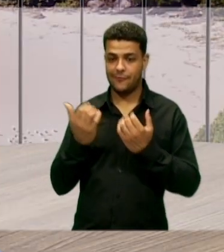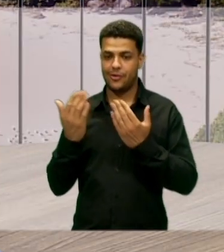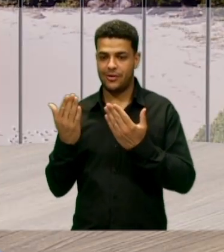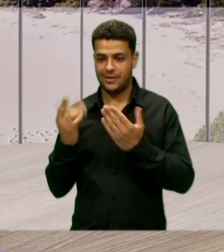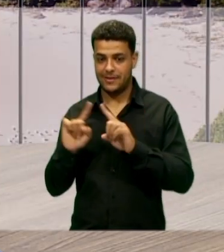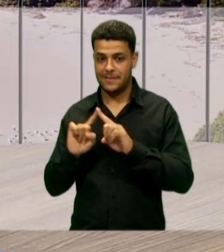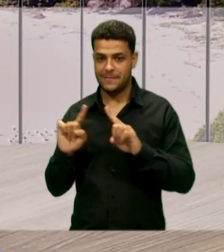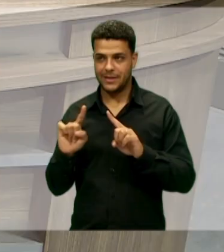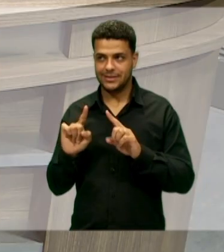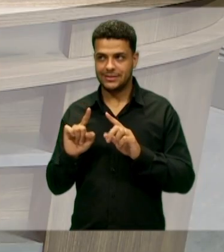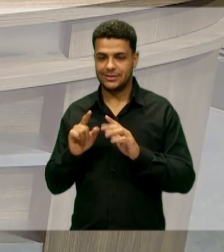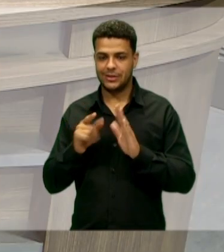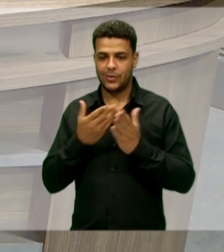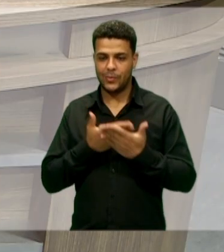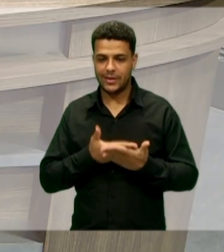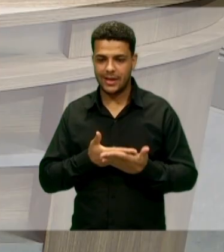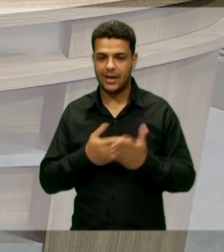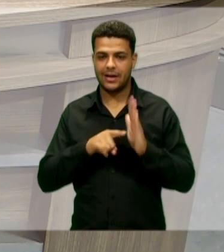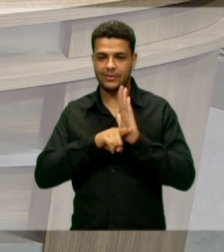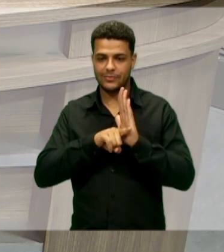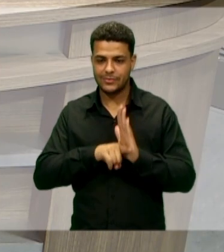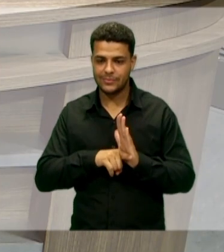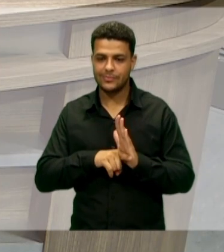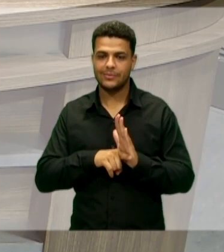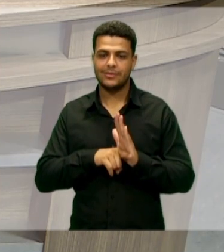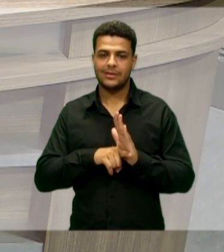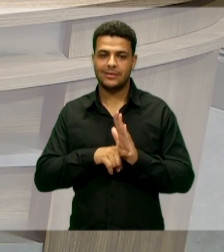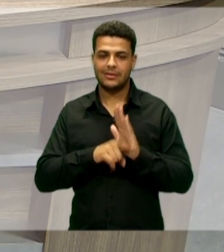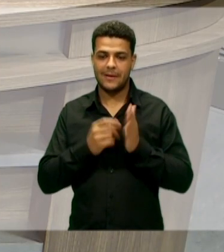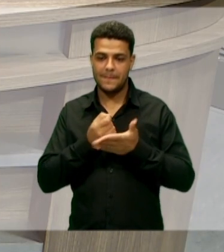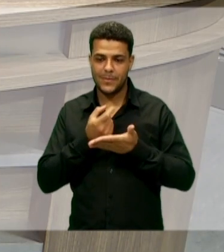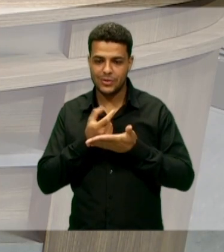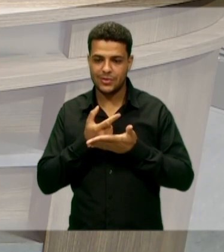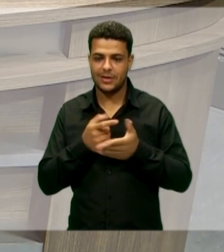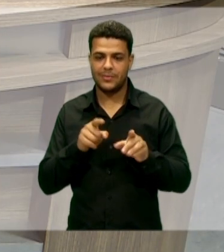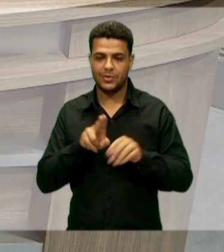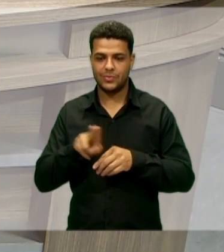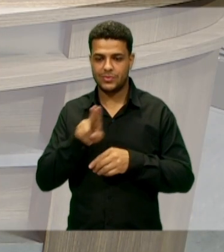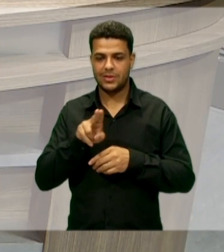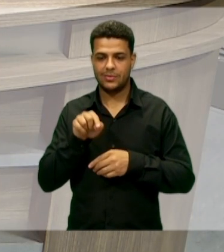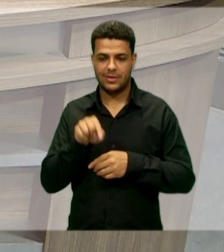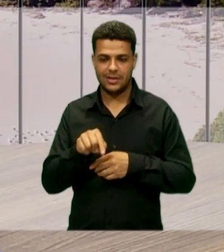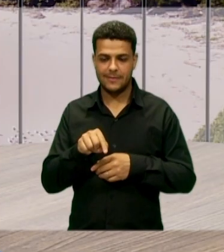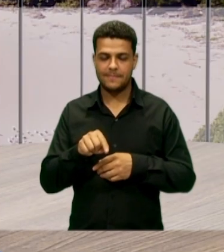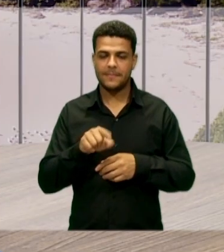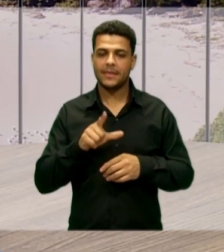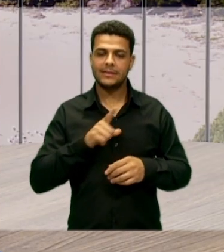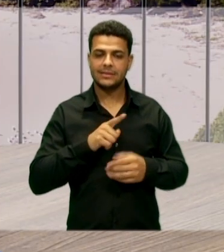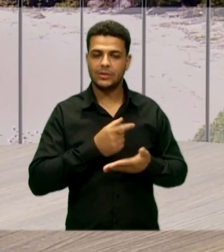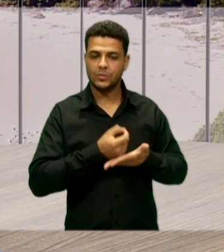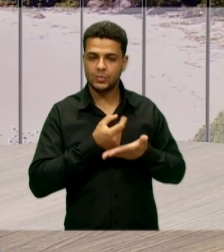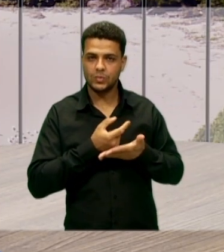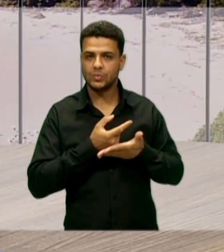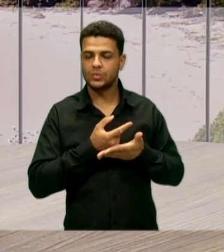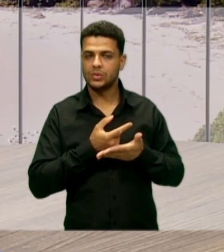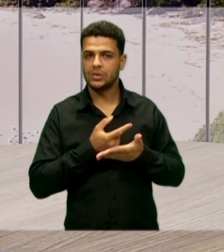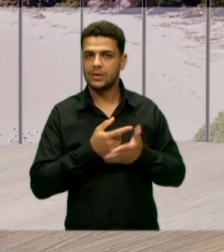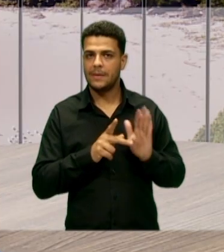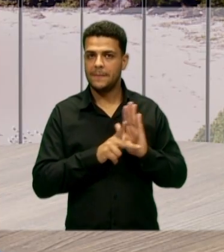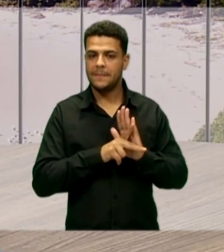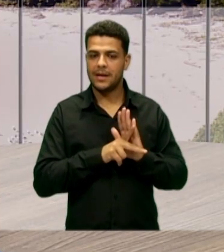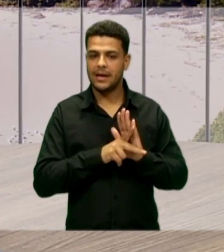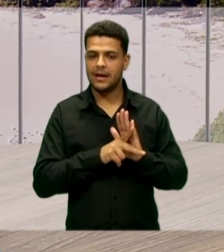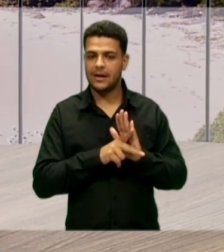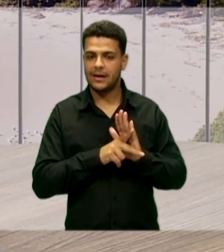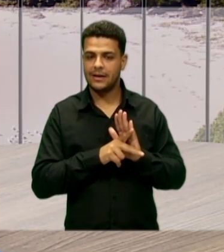tal, por exemplo, de tratamentos. Sem dúvidas. De medicamentos que estão sendo desenvolvidos. Ou assim, alguns medicamentos que estão para